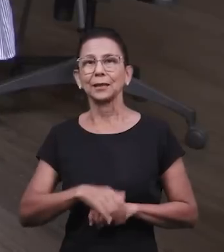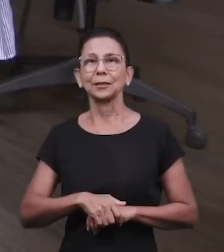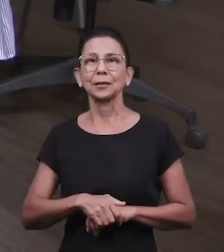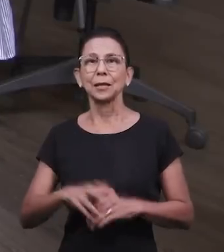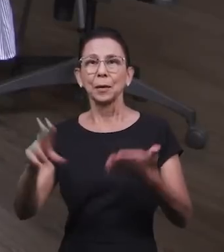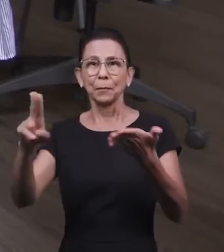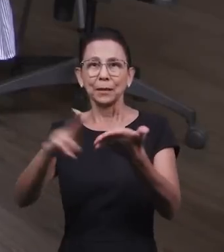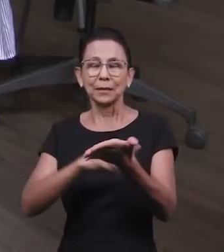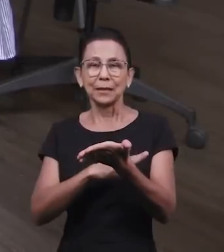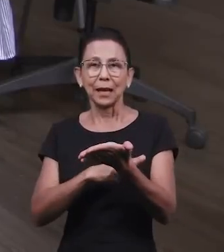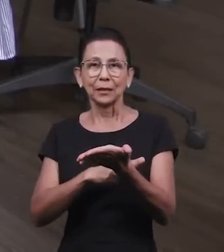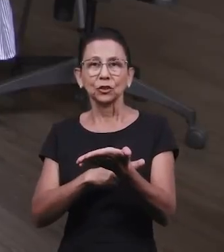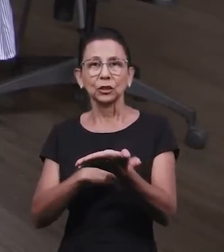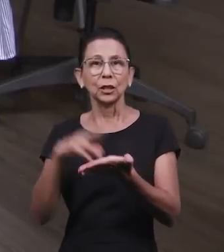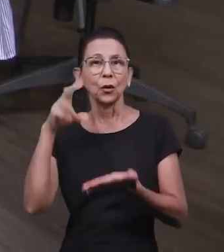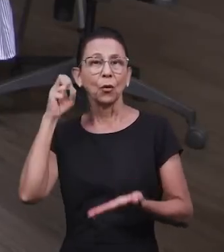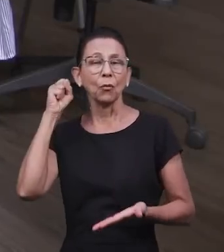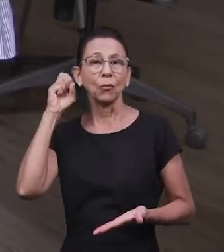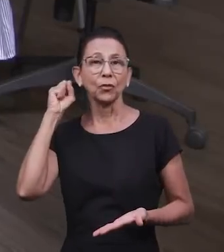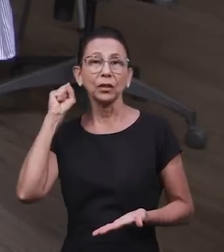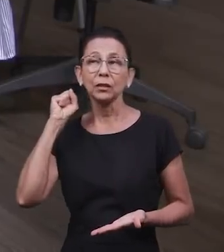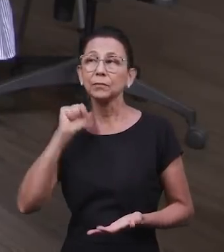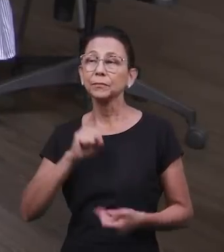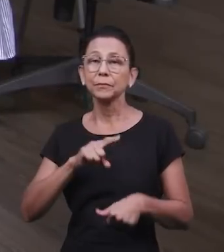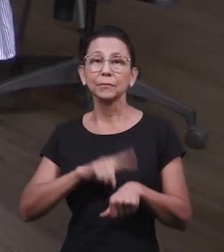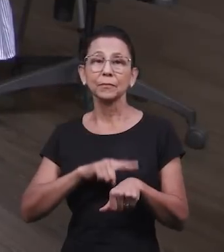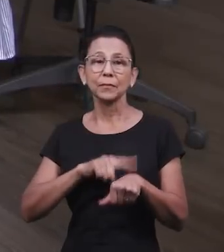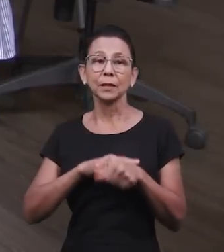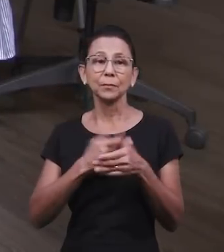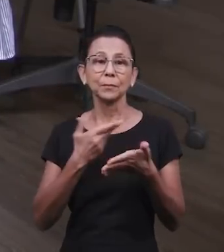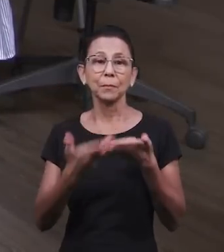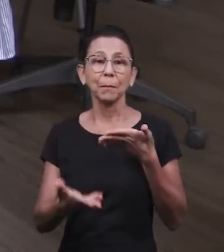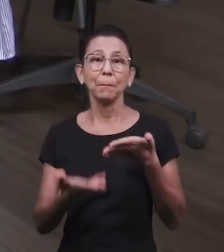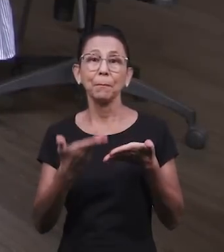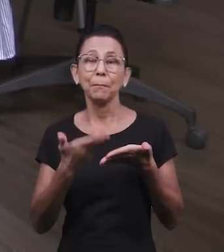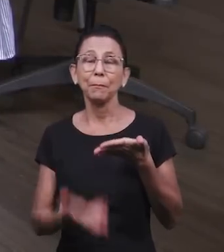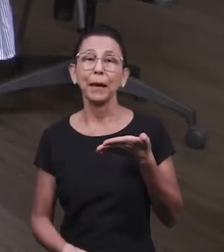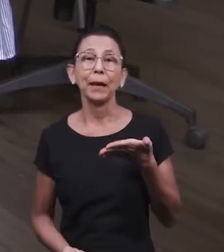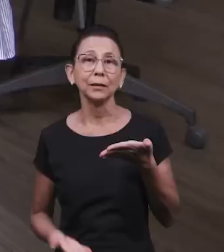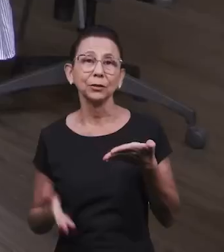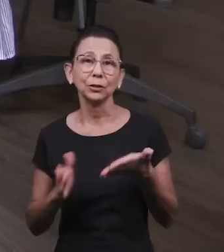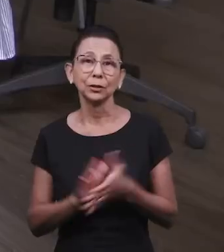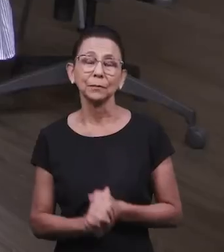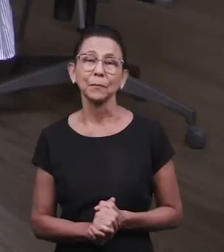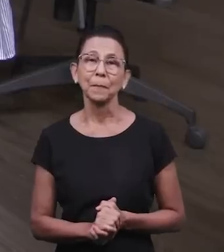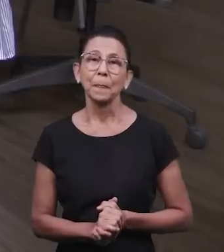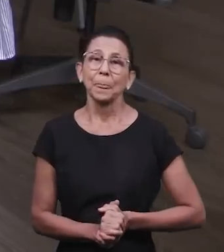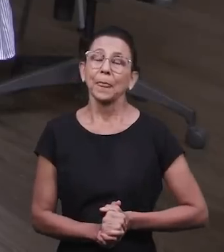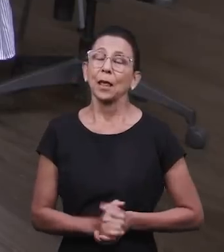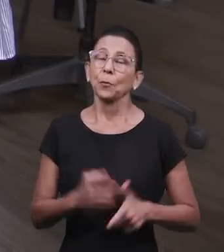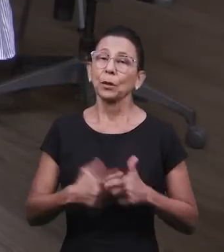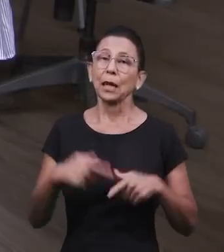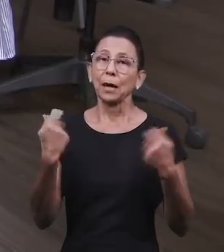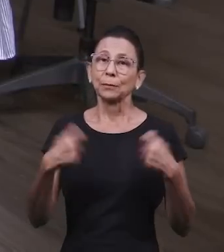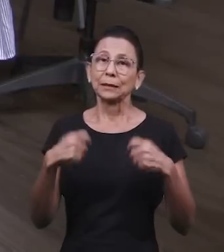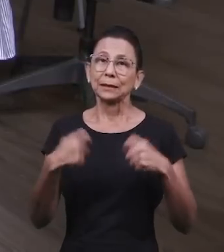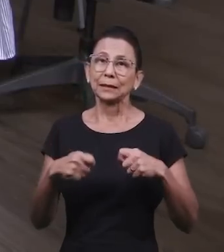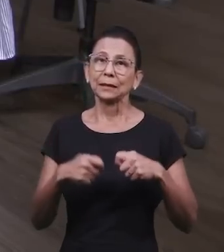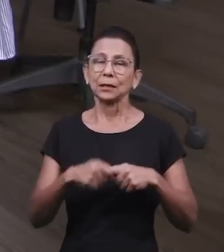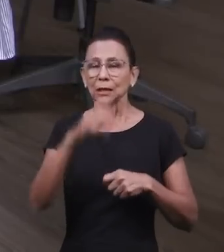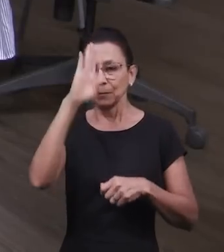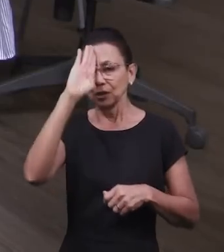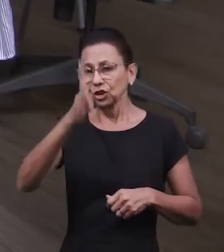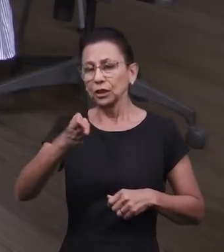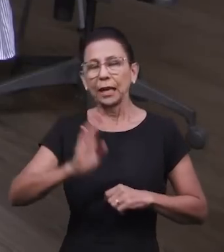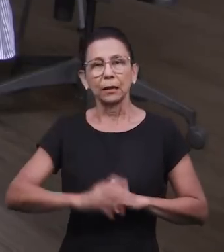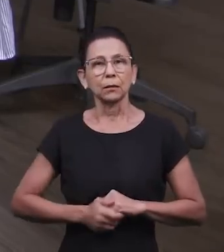que você perdeu, e eu não estou falando de ouvir a mensagem, é daquele tempo que a pessoa não pensou ao te mandar um áudio. Sem